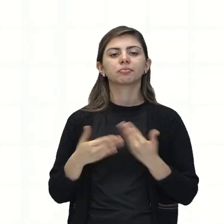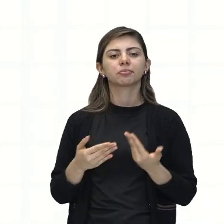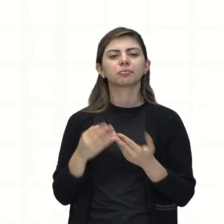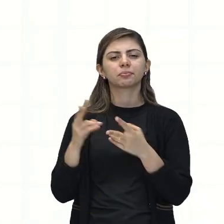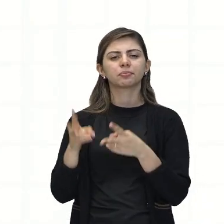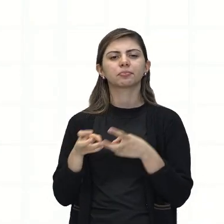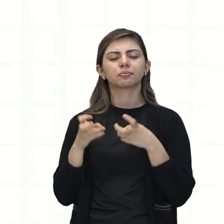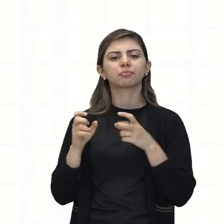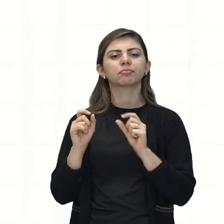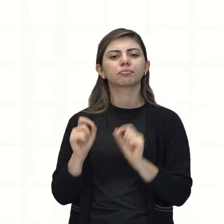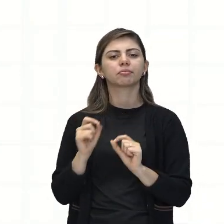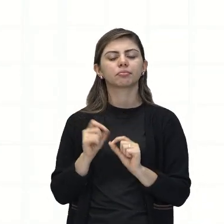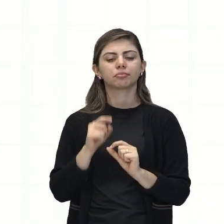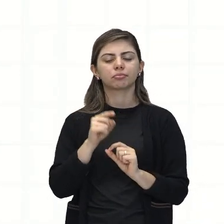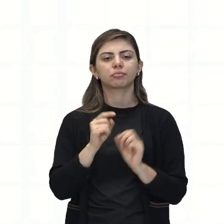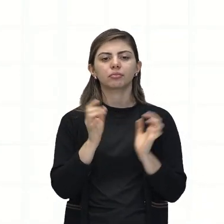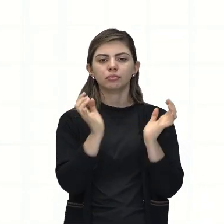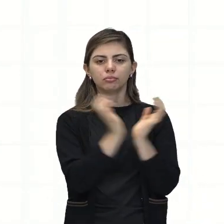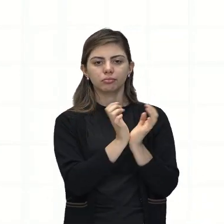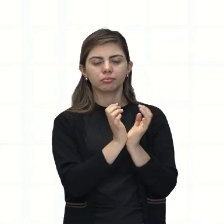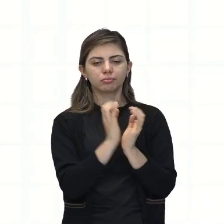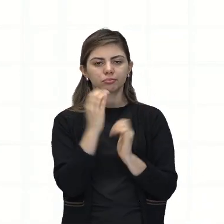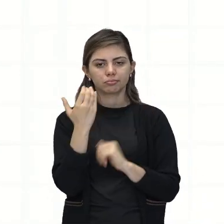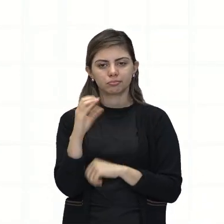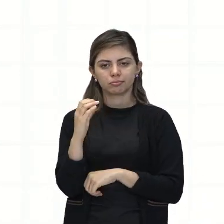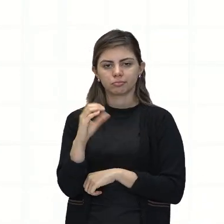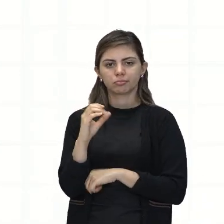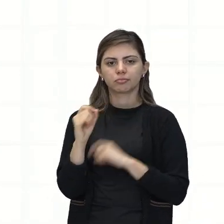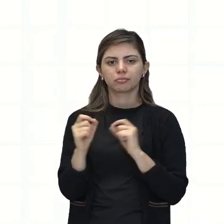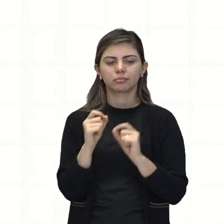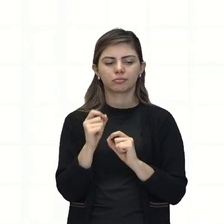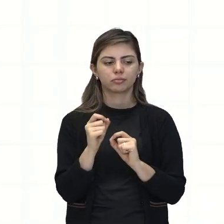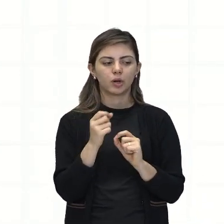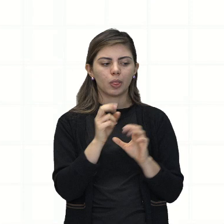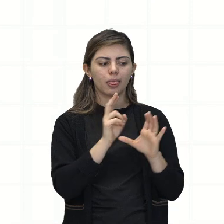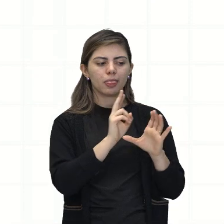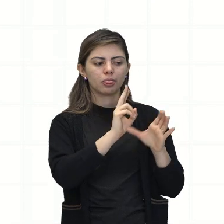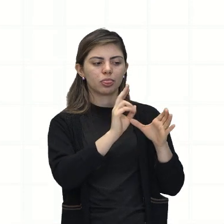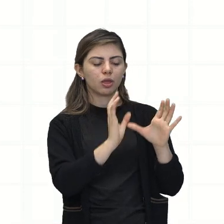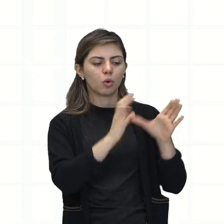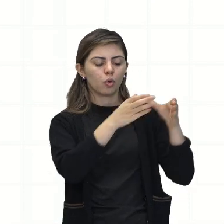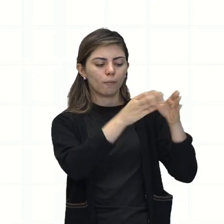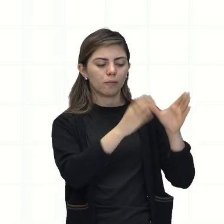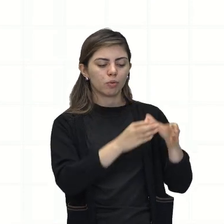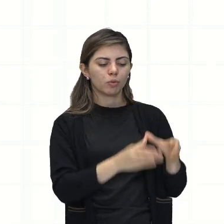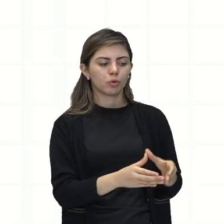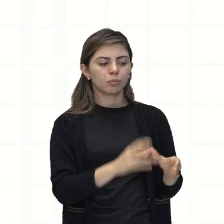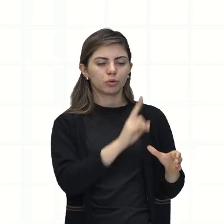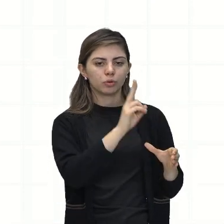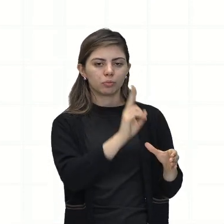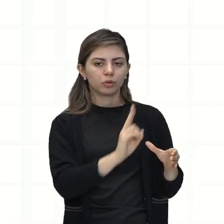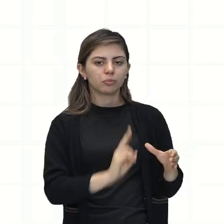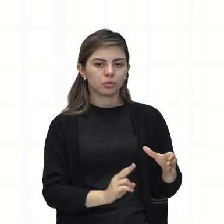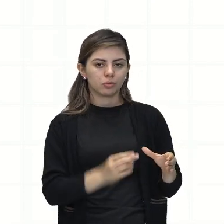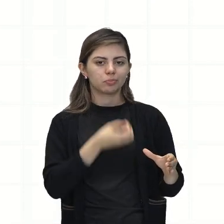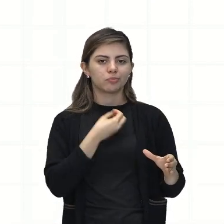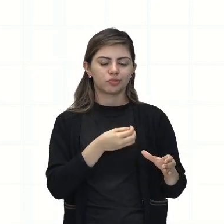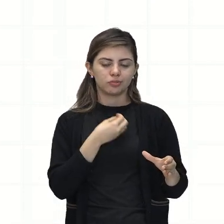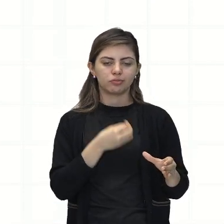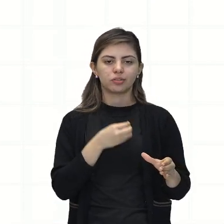nomenclatura científica, ela é um sistema de atribuição de nomes científicos aos seres